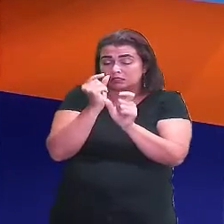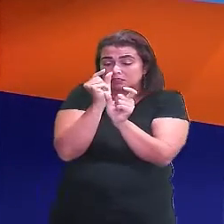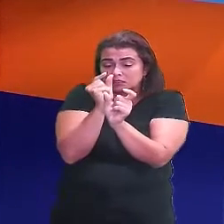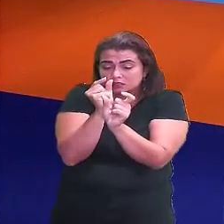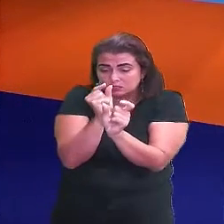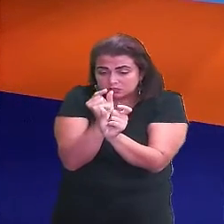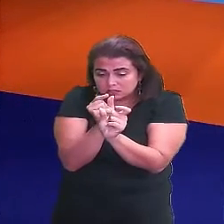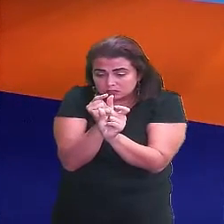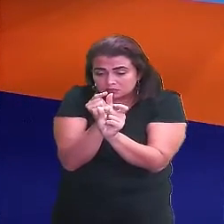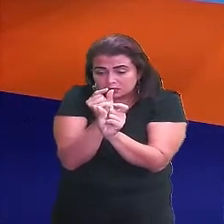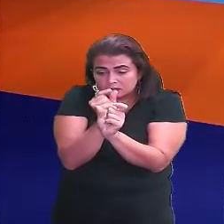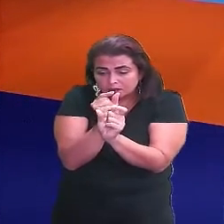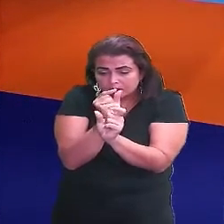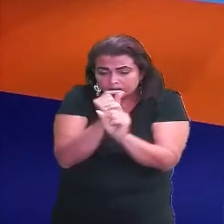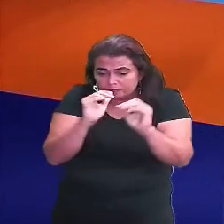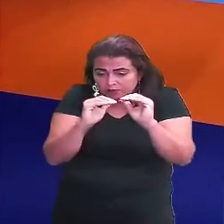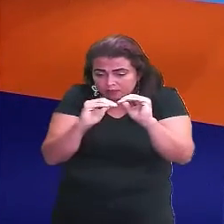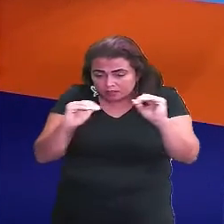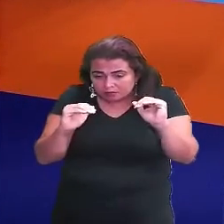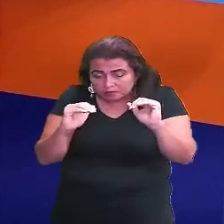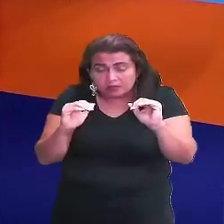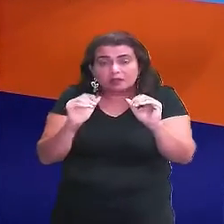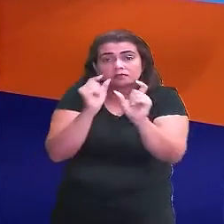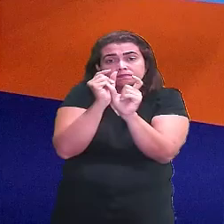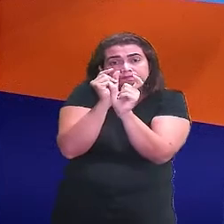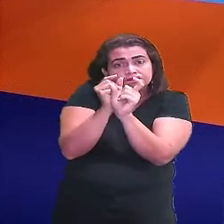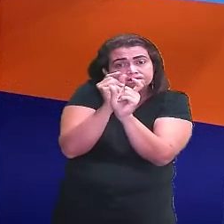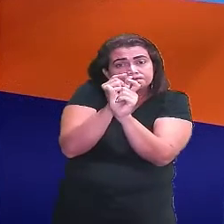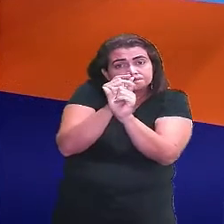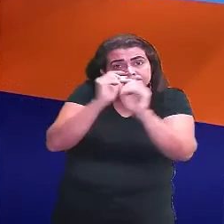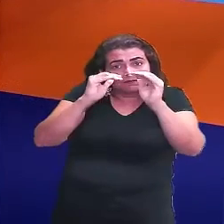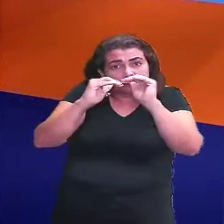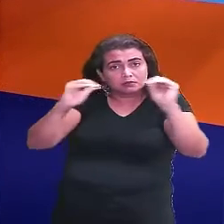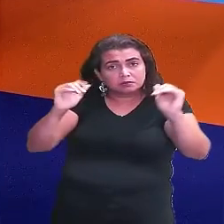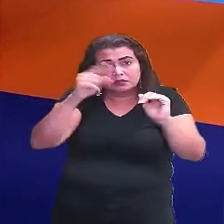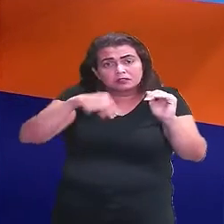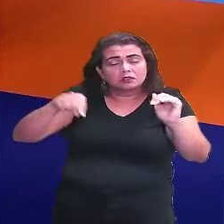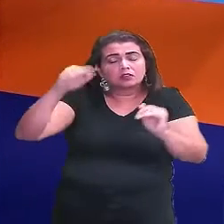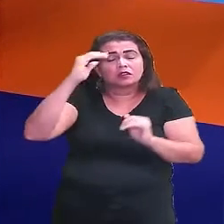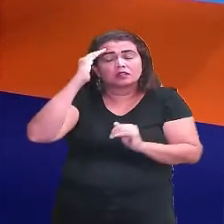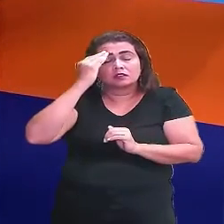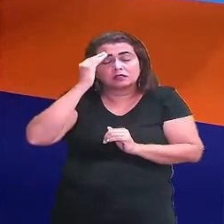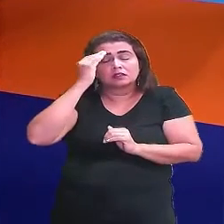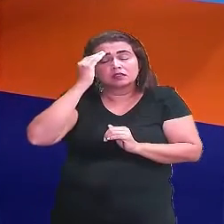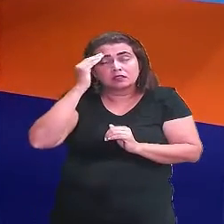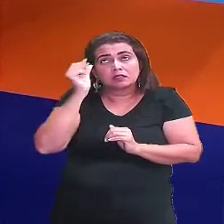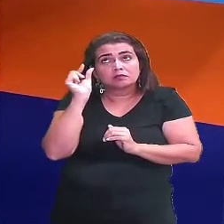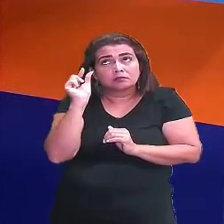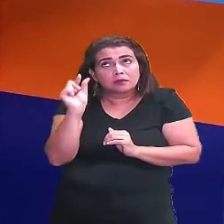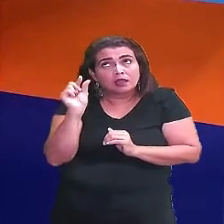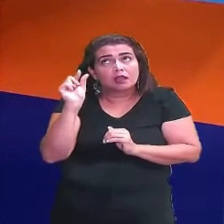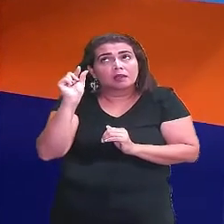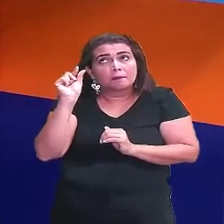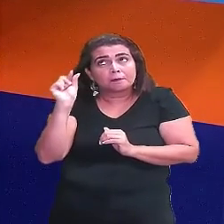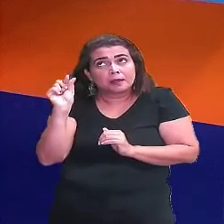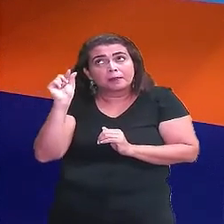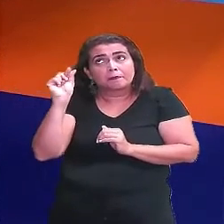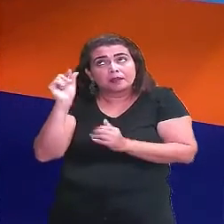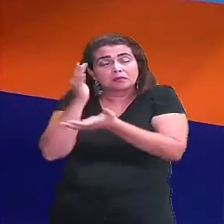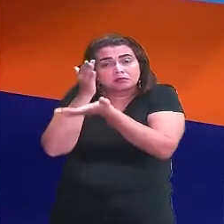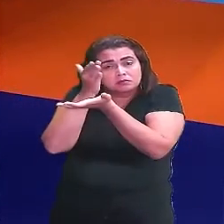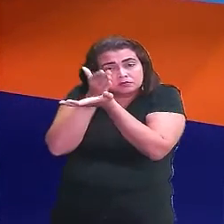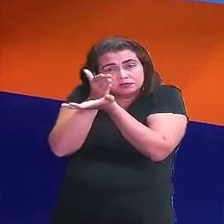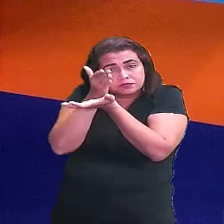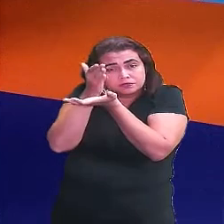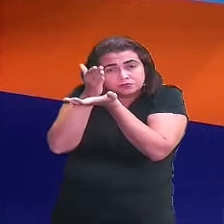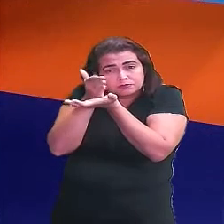Porque quando a gente separa as sílabas, a gente entende, tá? A gente começa a entender e classificar,